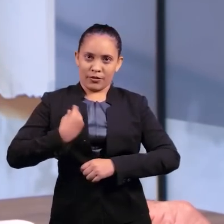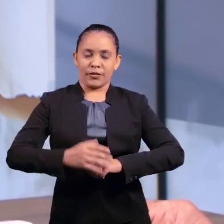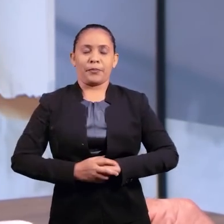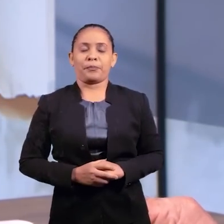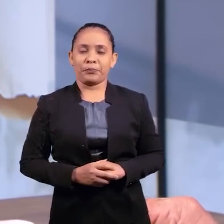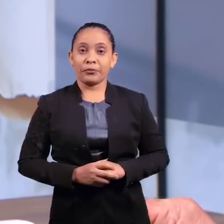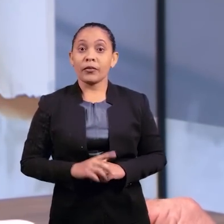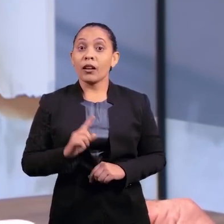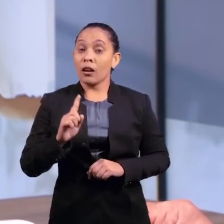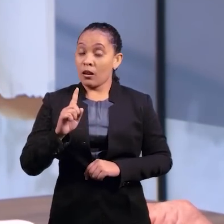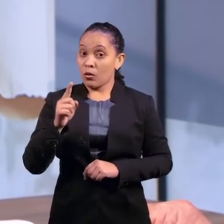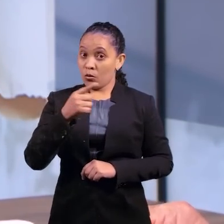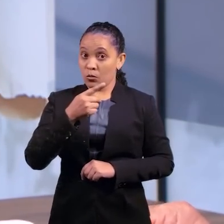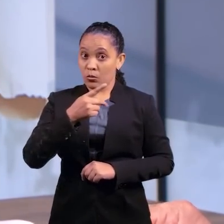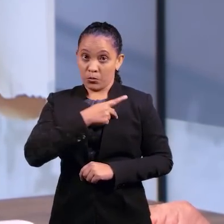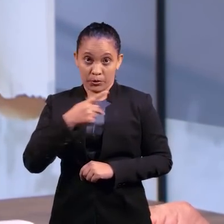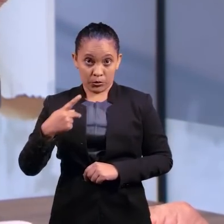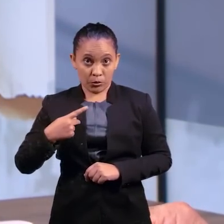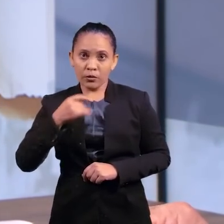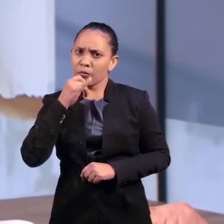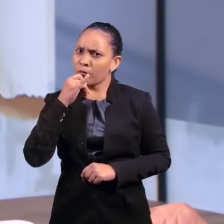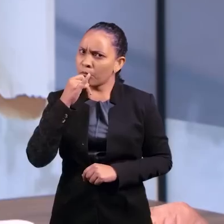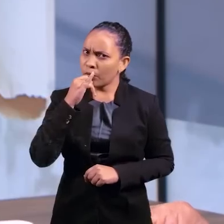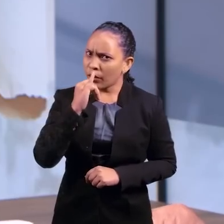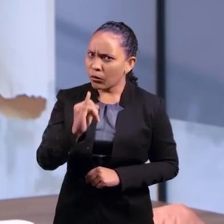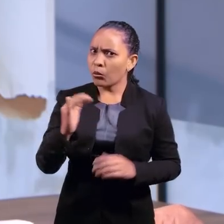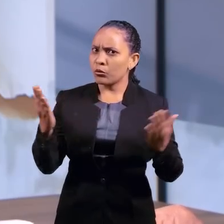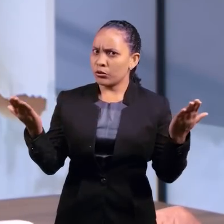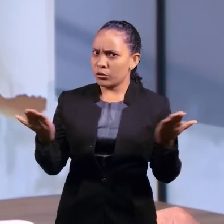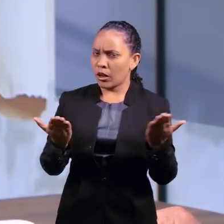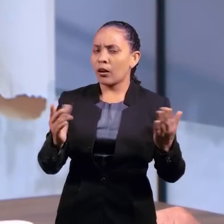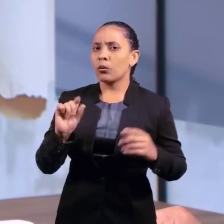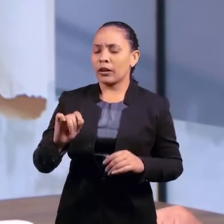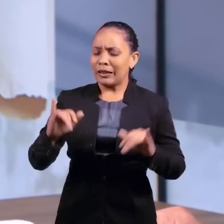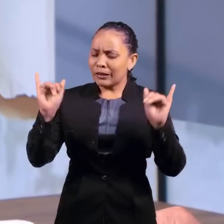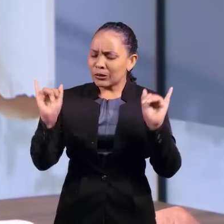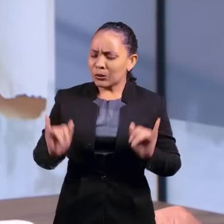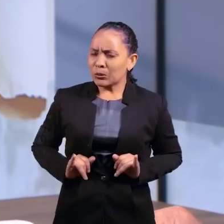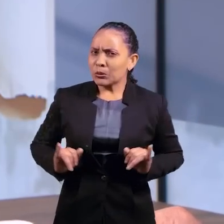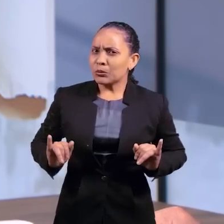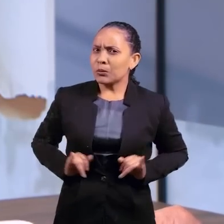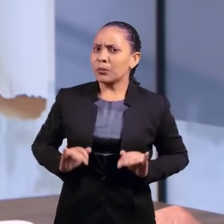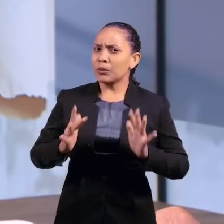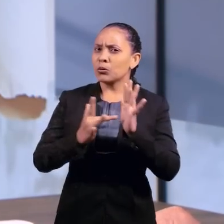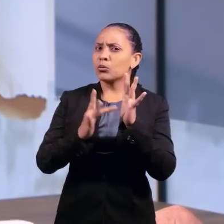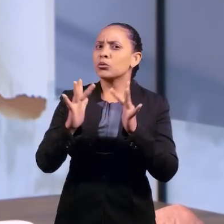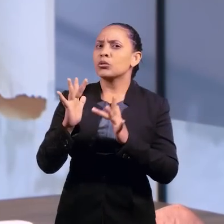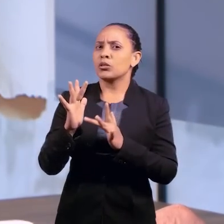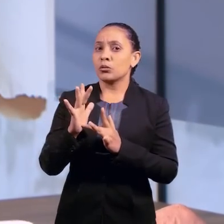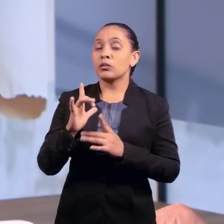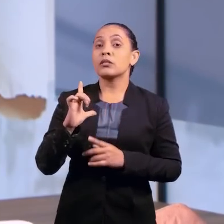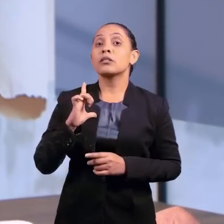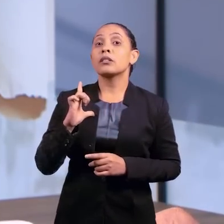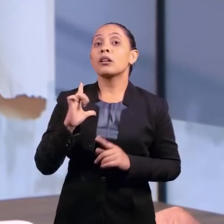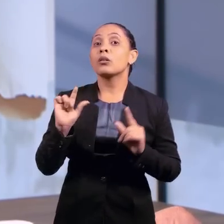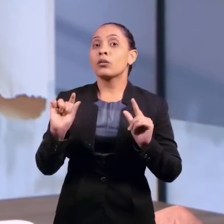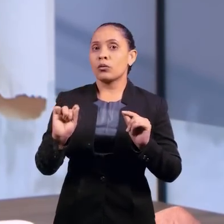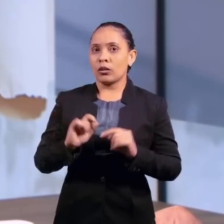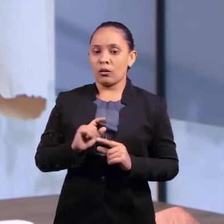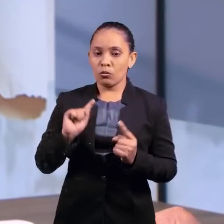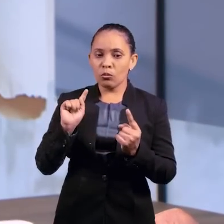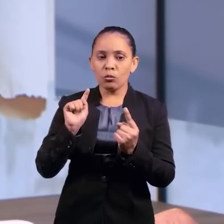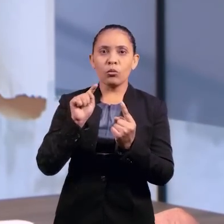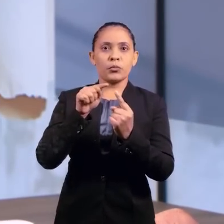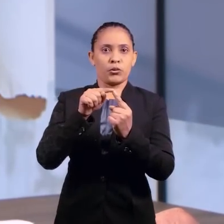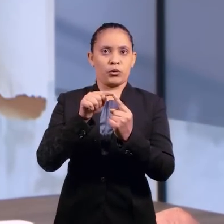Edilson acabou de contar, pastor Kleber, nós aqui da mesa falamos, todo esse sofrimento que ele passou foi por um motivo,